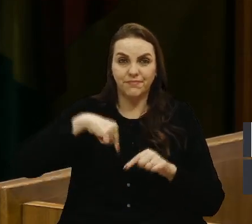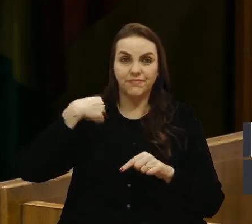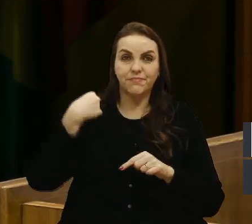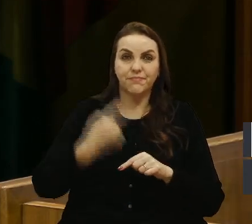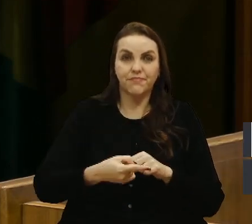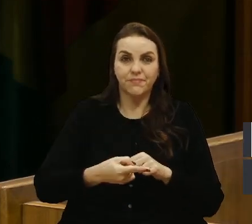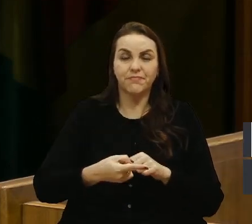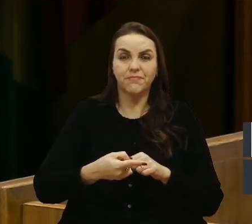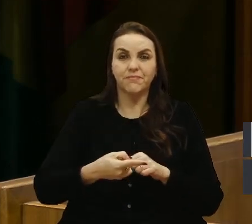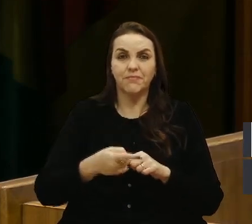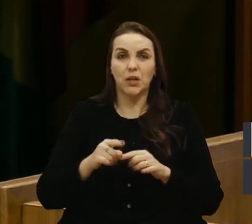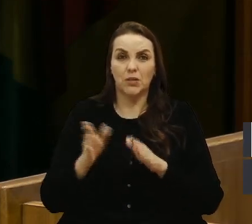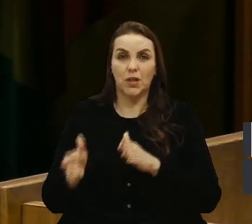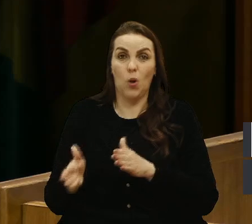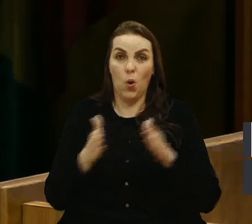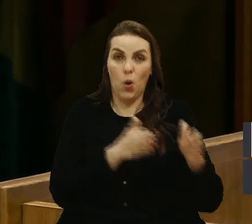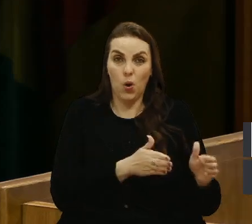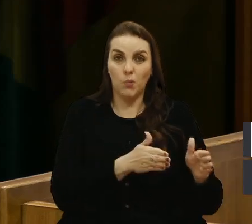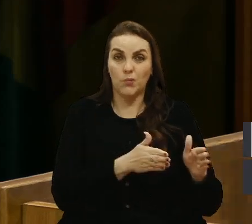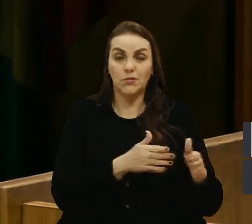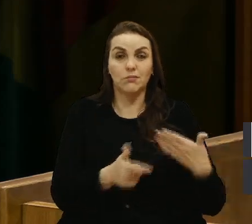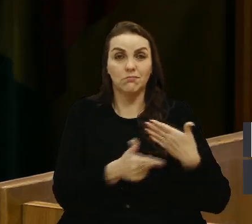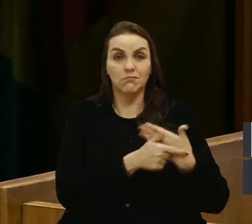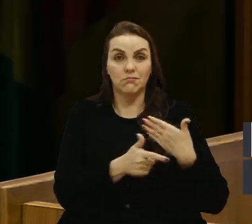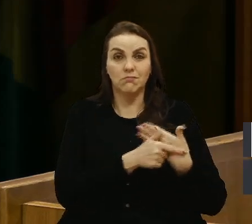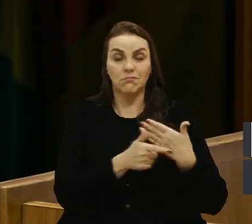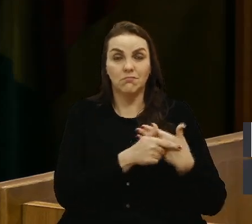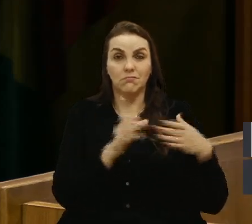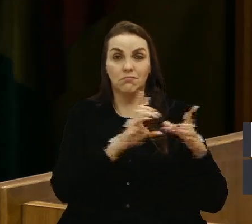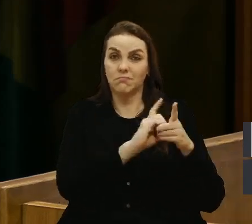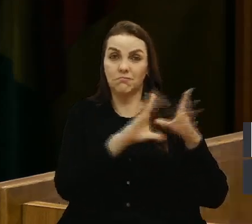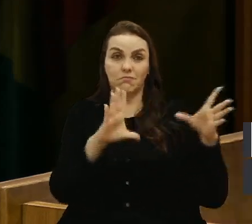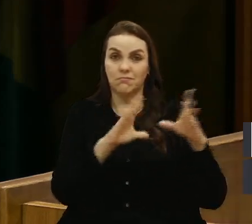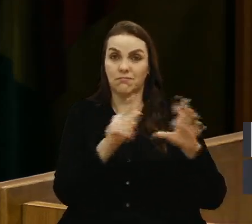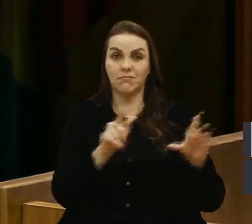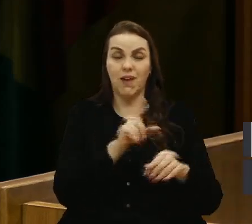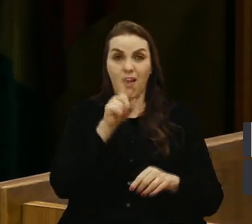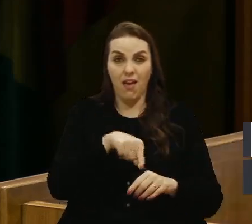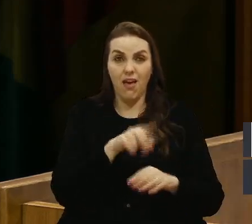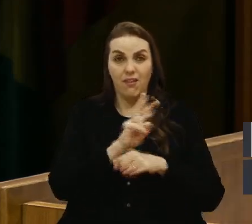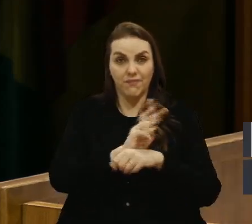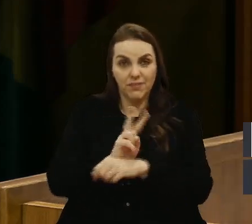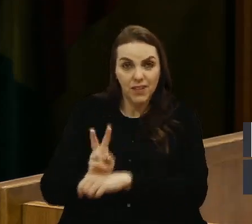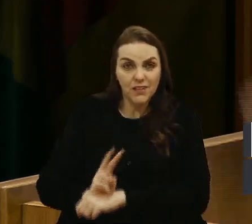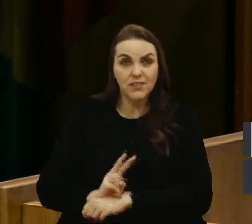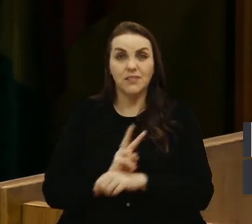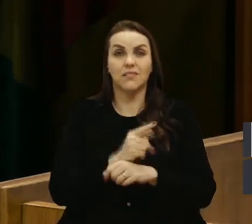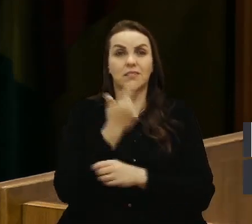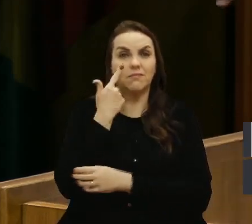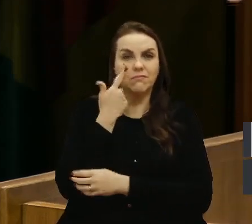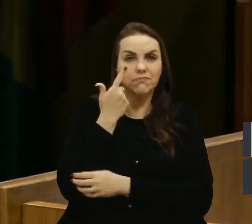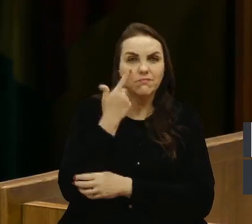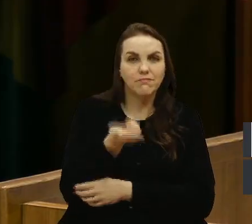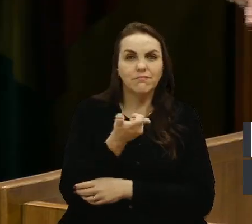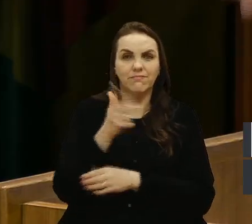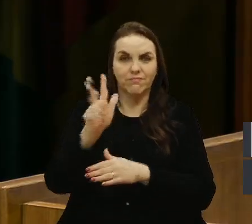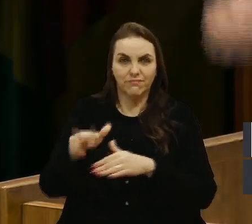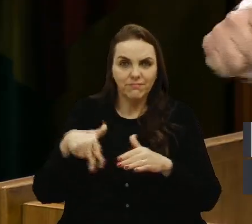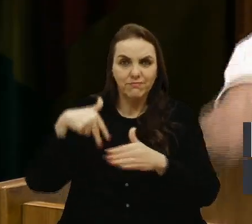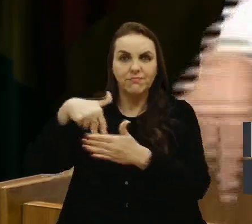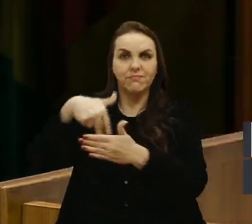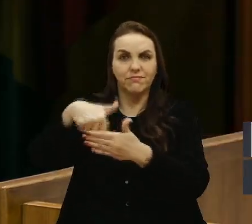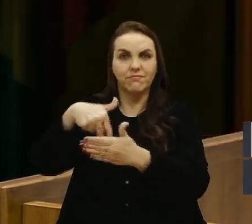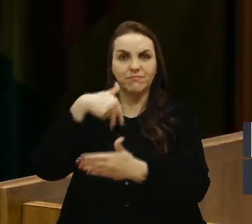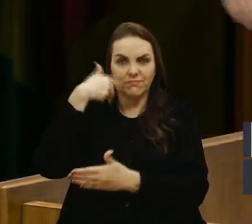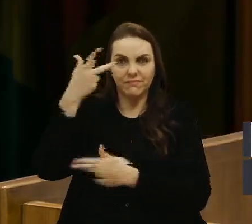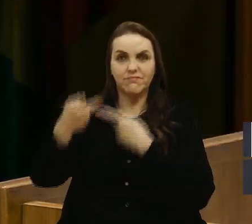quando a oposição cumpre o seu papel democrático, que é de fiscalizar, que é de vir para essa